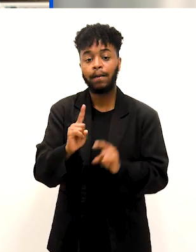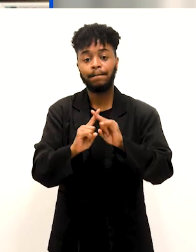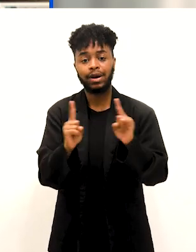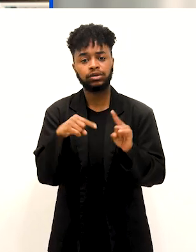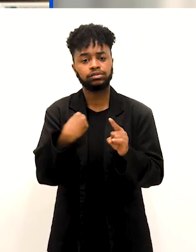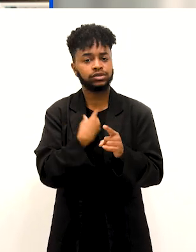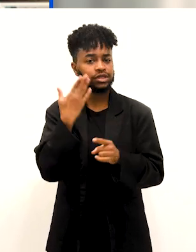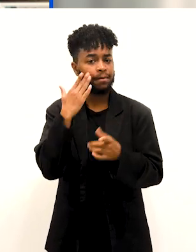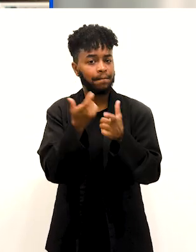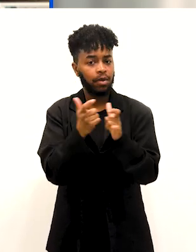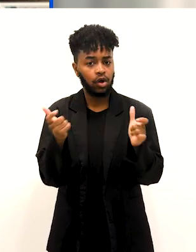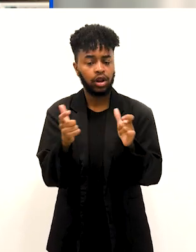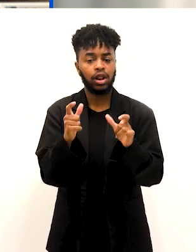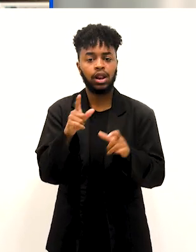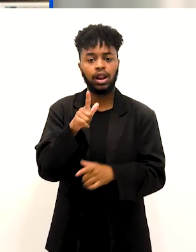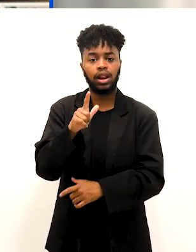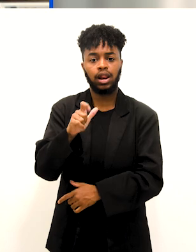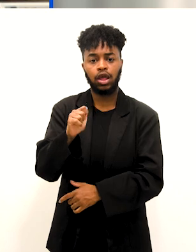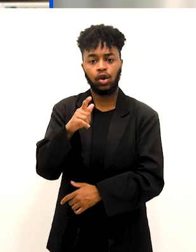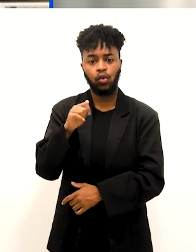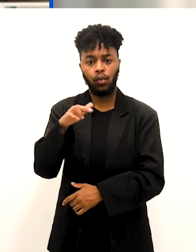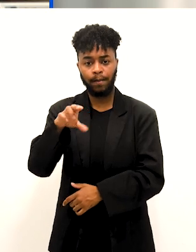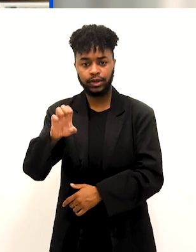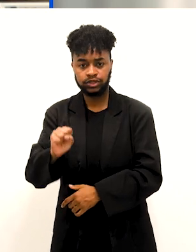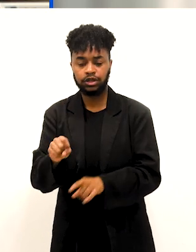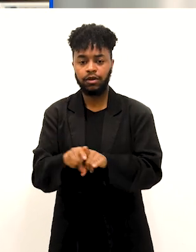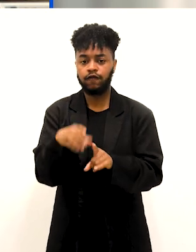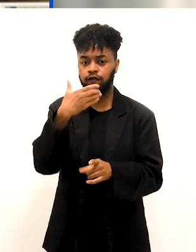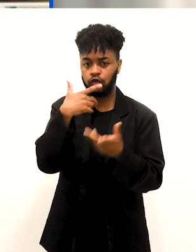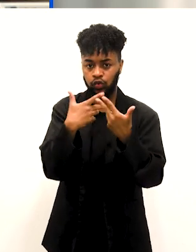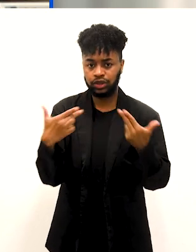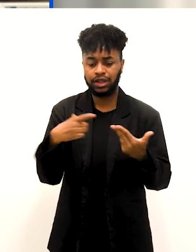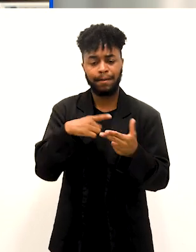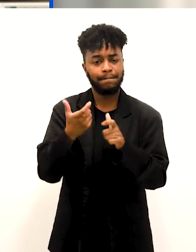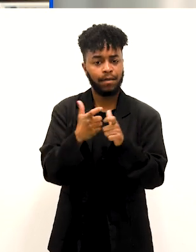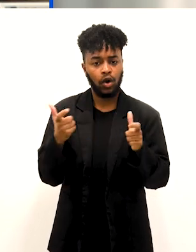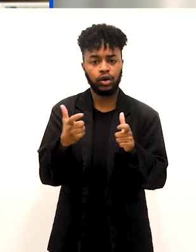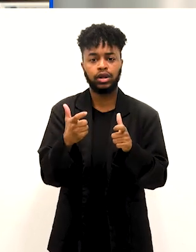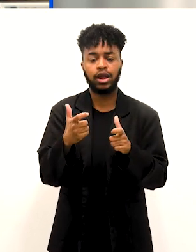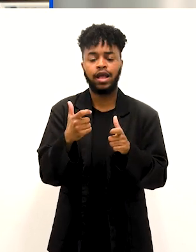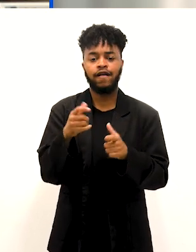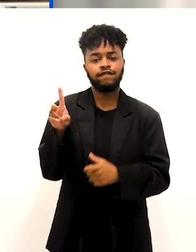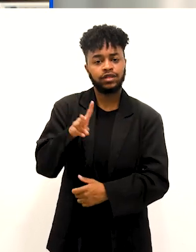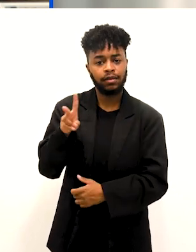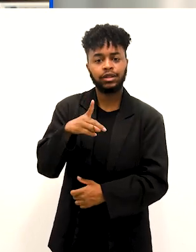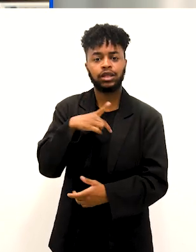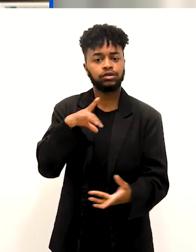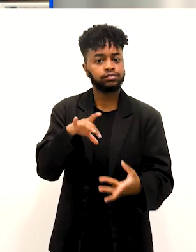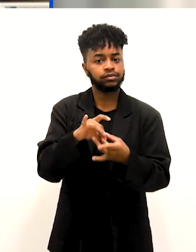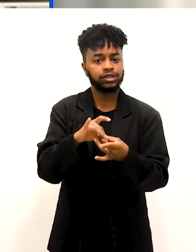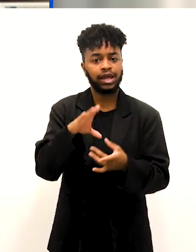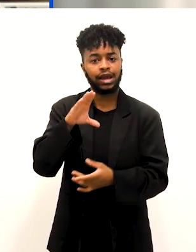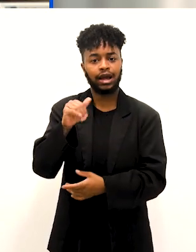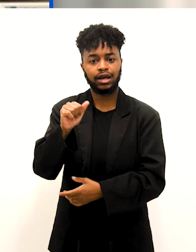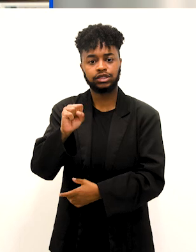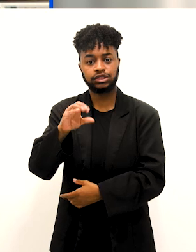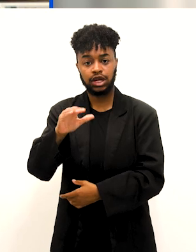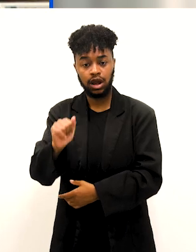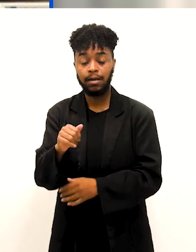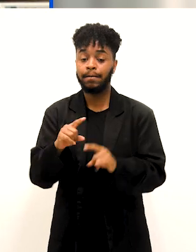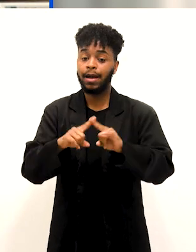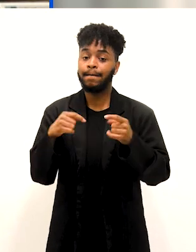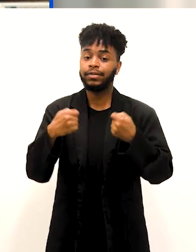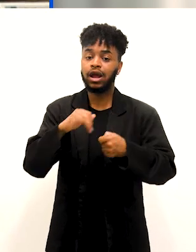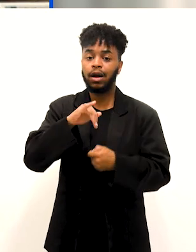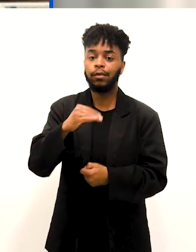dos legumes, frutos, vegetais, a maior parte das vitaminas, nutrientes estão na casca. Então tem que saber aproveitar melhor alimentos que hoje nós temos o